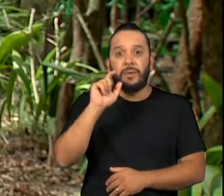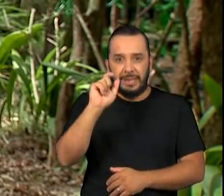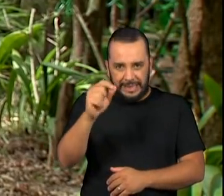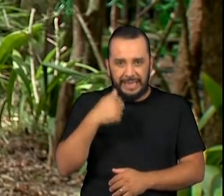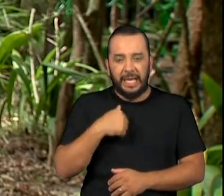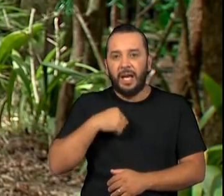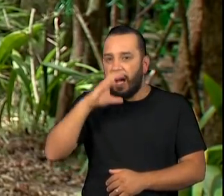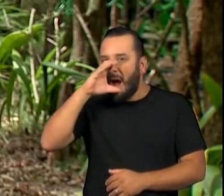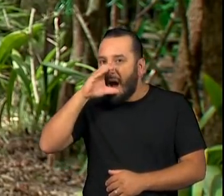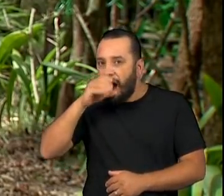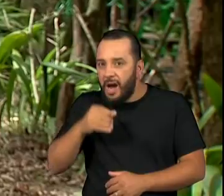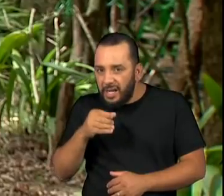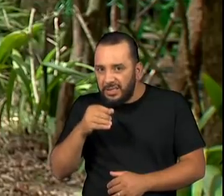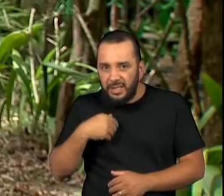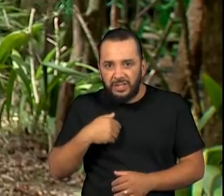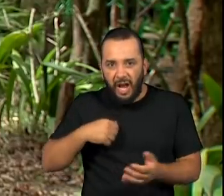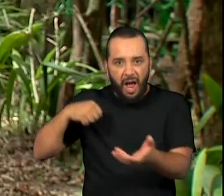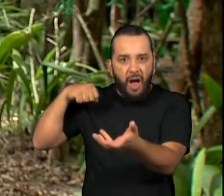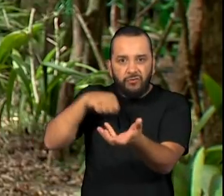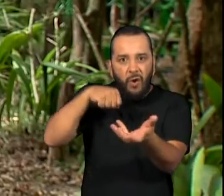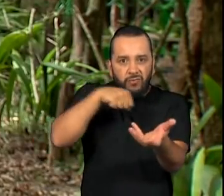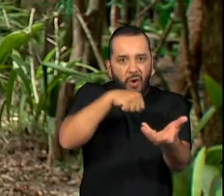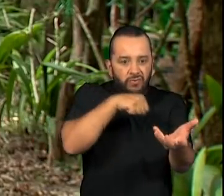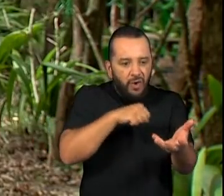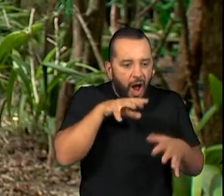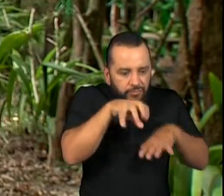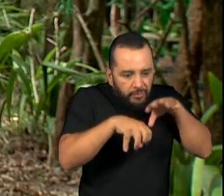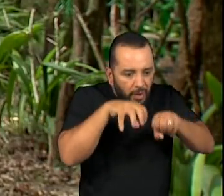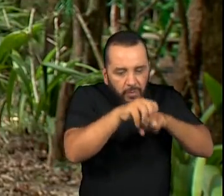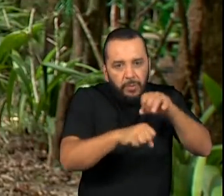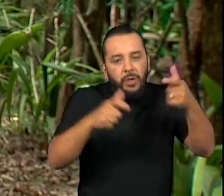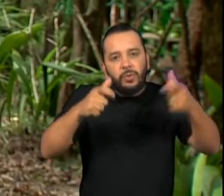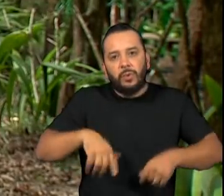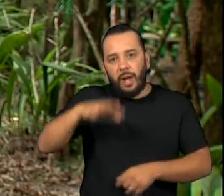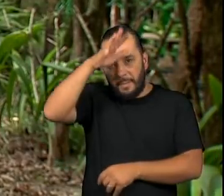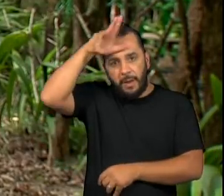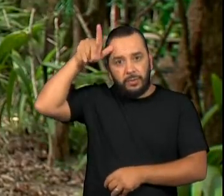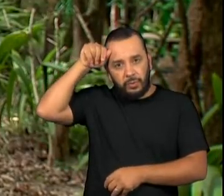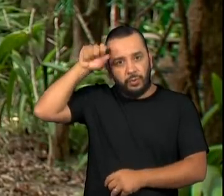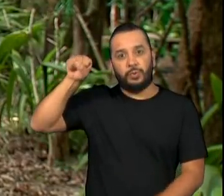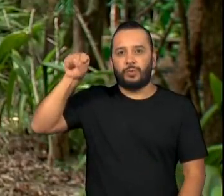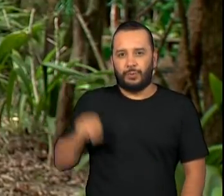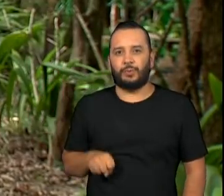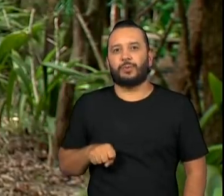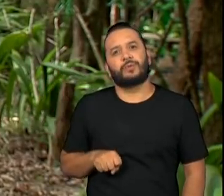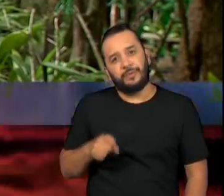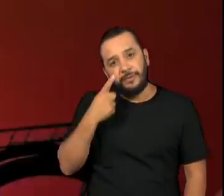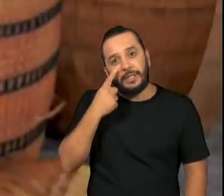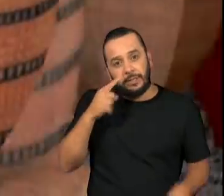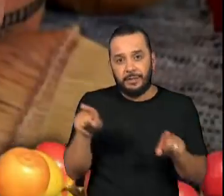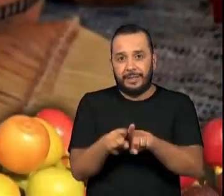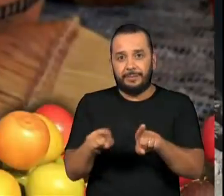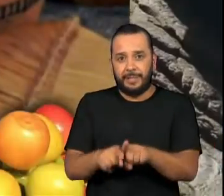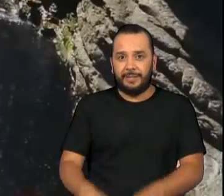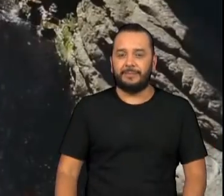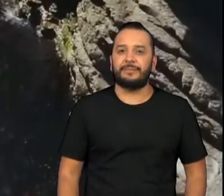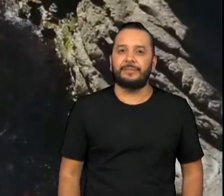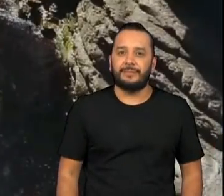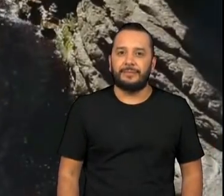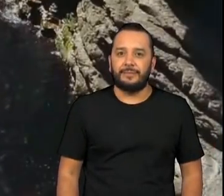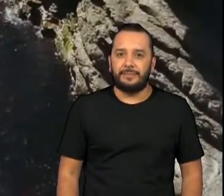de antas por pesticidas em plantações no Mato Grosso do Sul. E veja também.